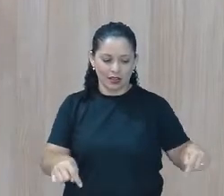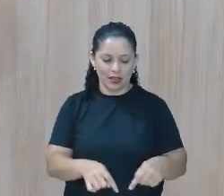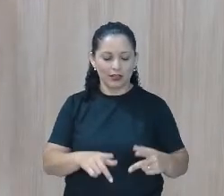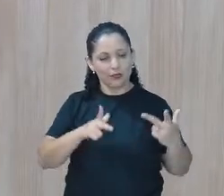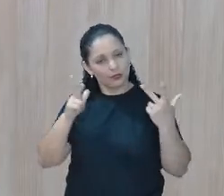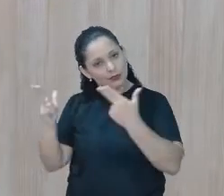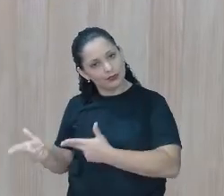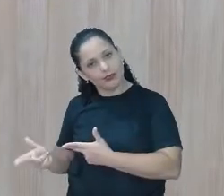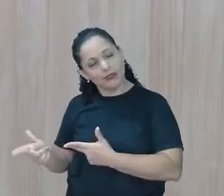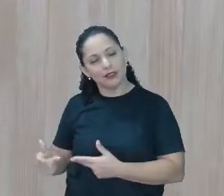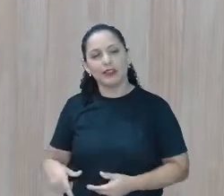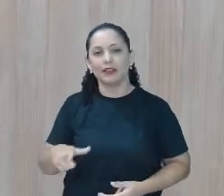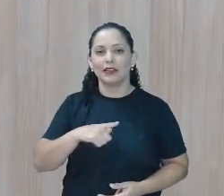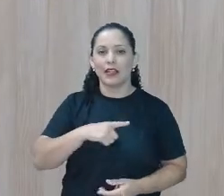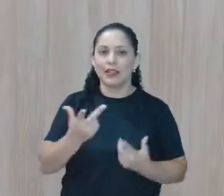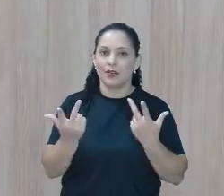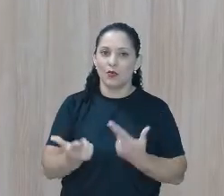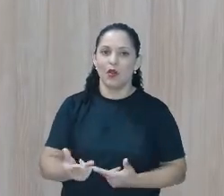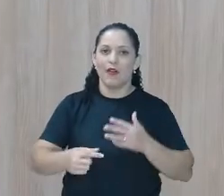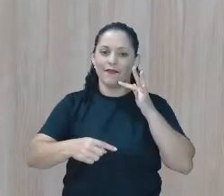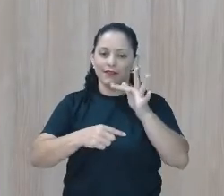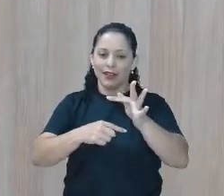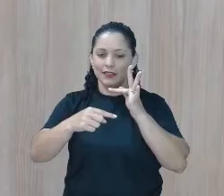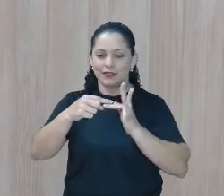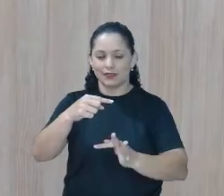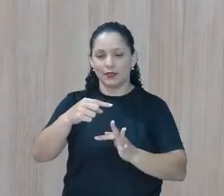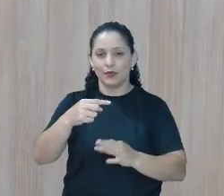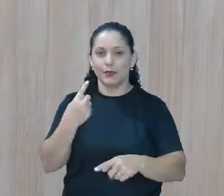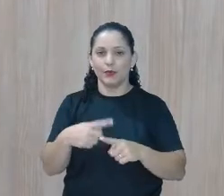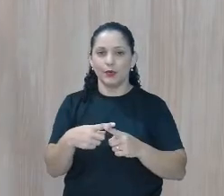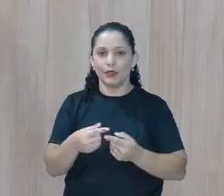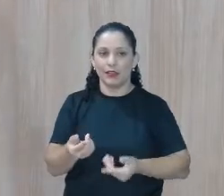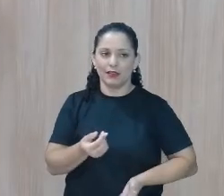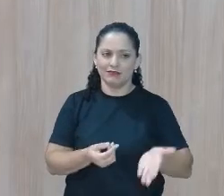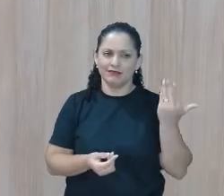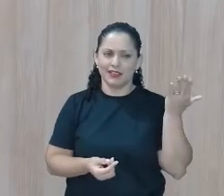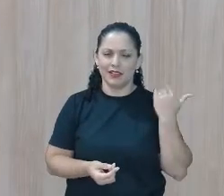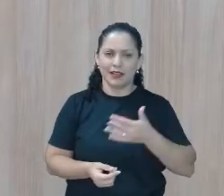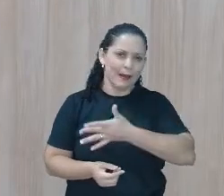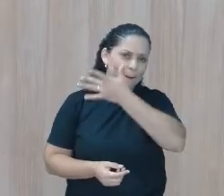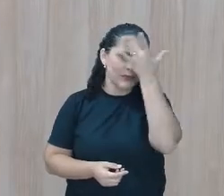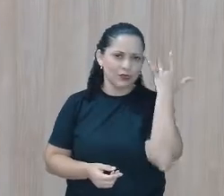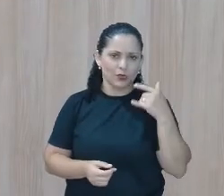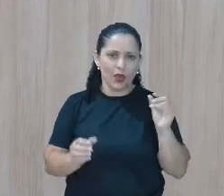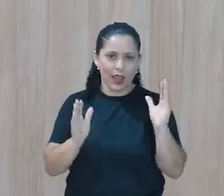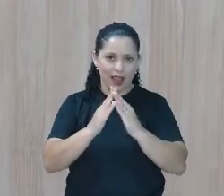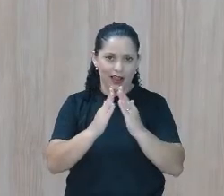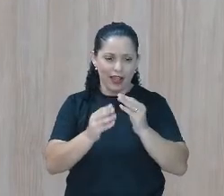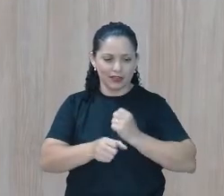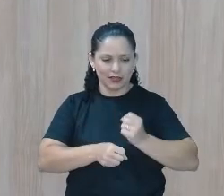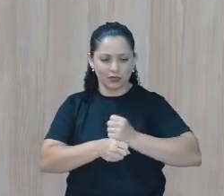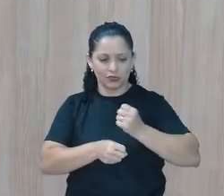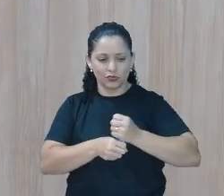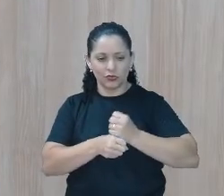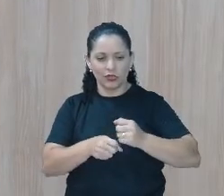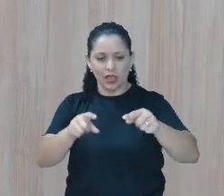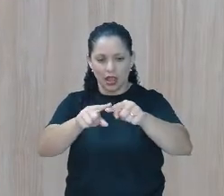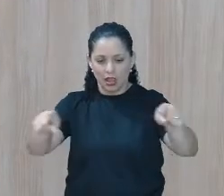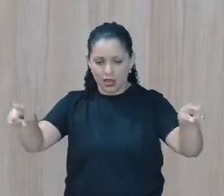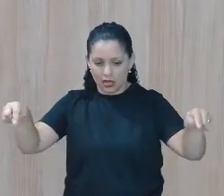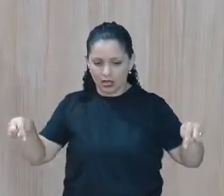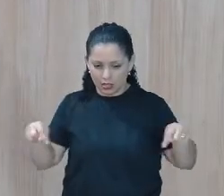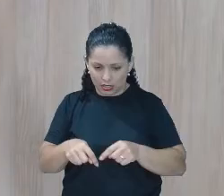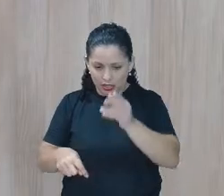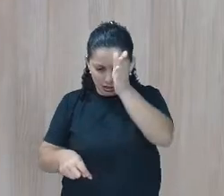mesma ideia de fração. Porque antigamente o pessoal dividia a sua casa em 4 partes iguais. Sim.